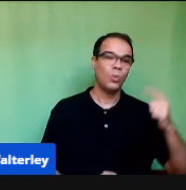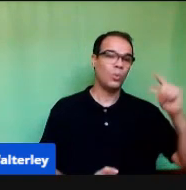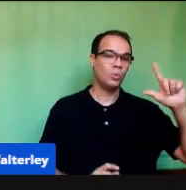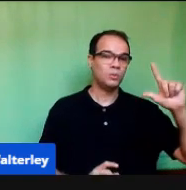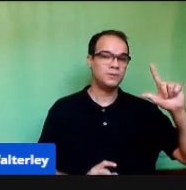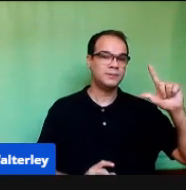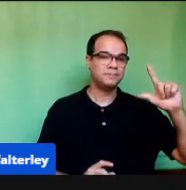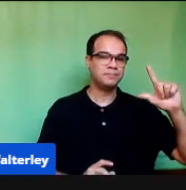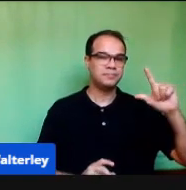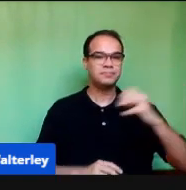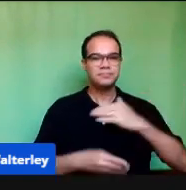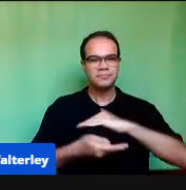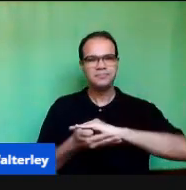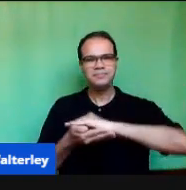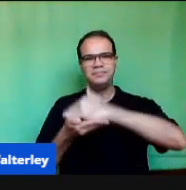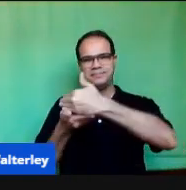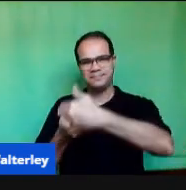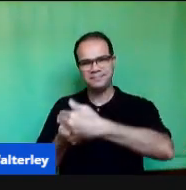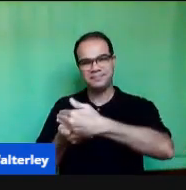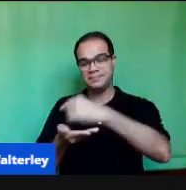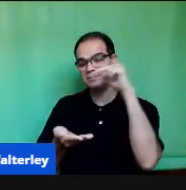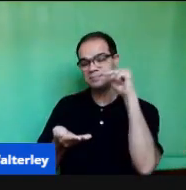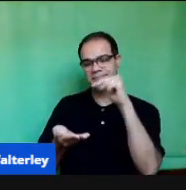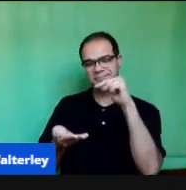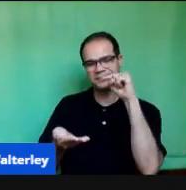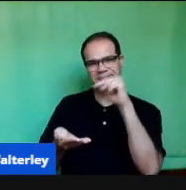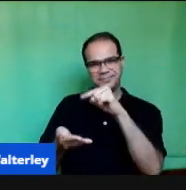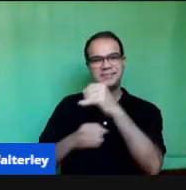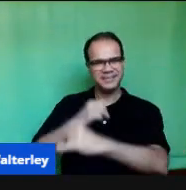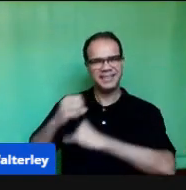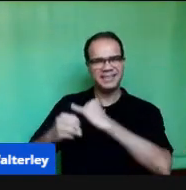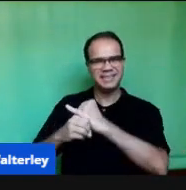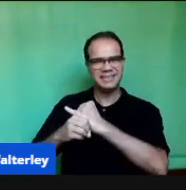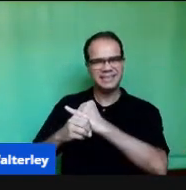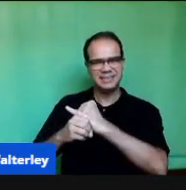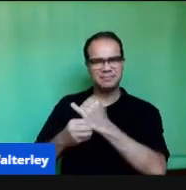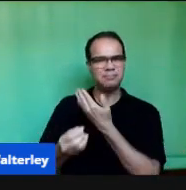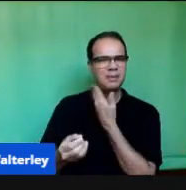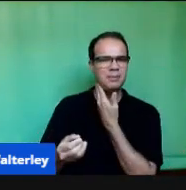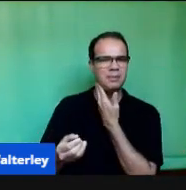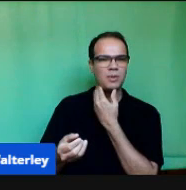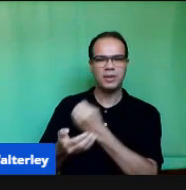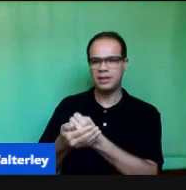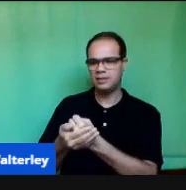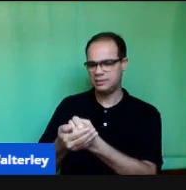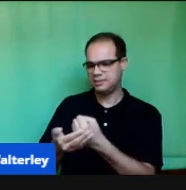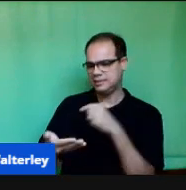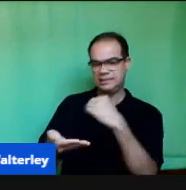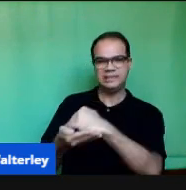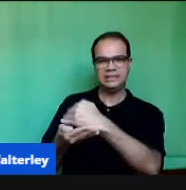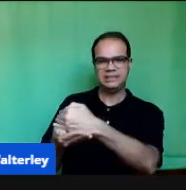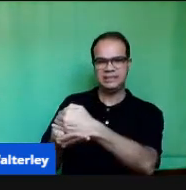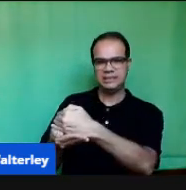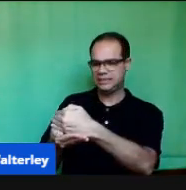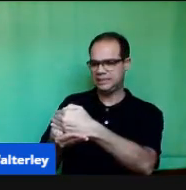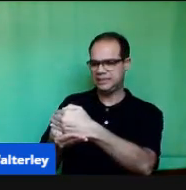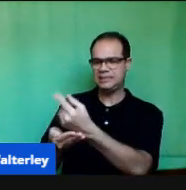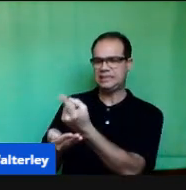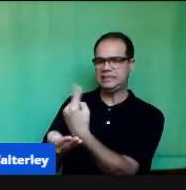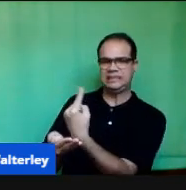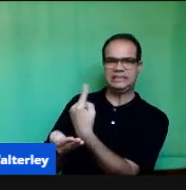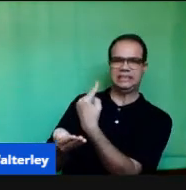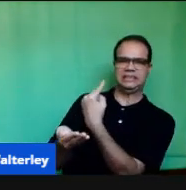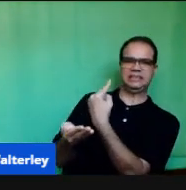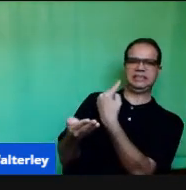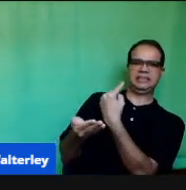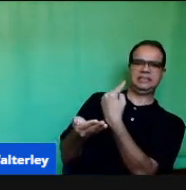nós estamos aqui online, por exemplo, um dos problemas é receber agressão verbal e ameaça na internet, o que a gente